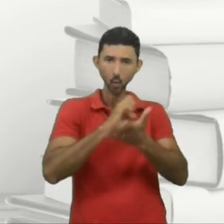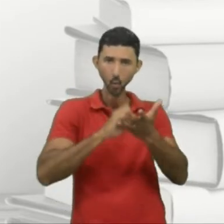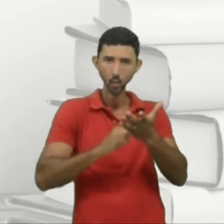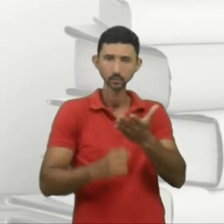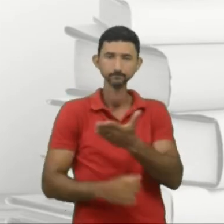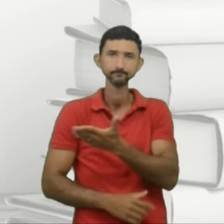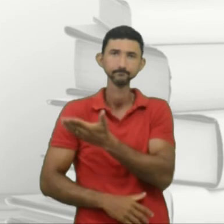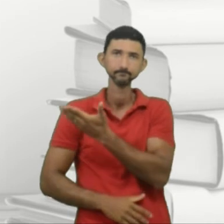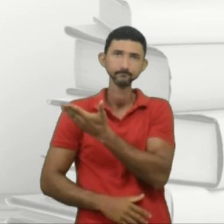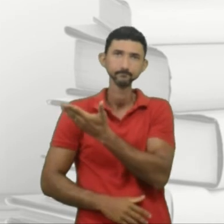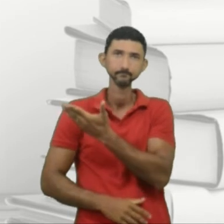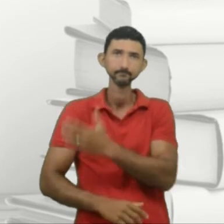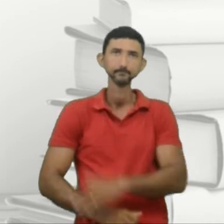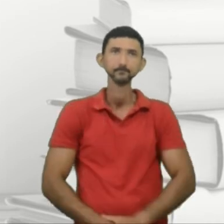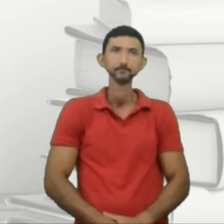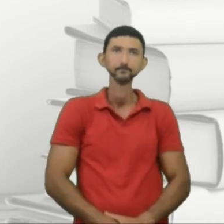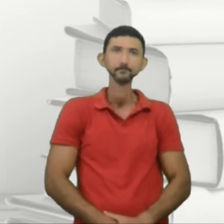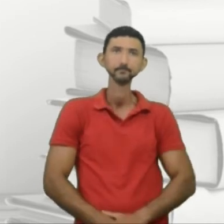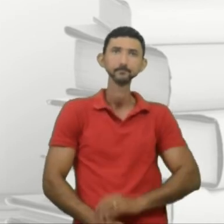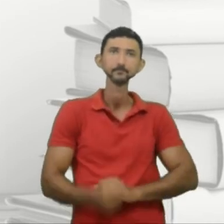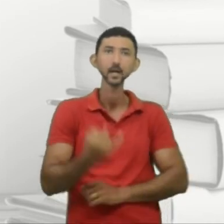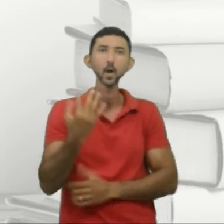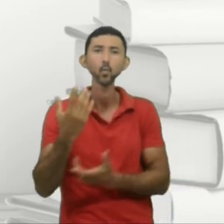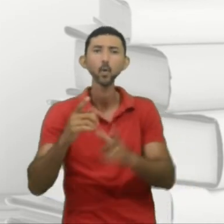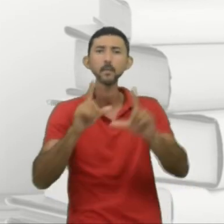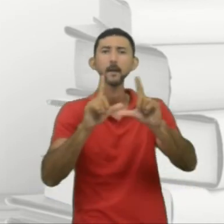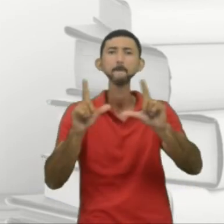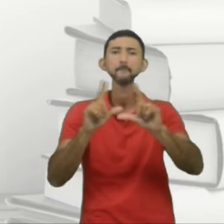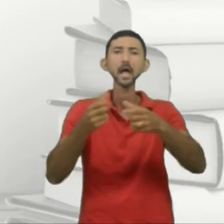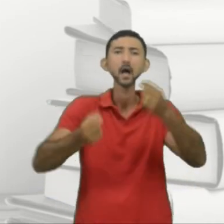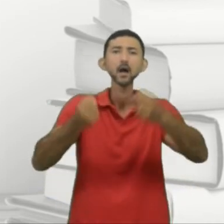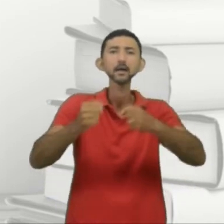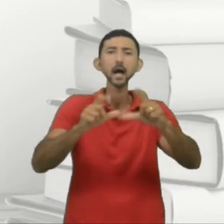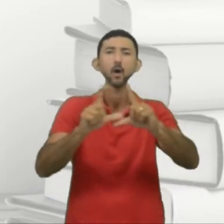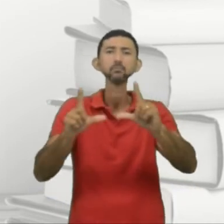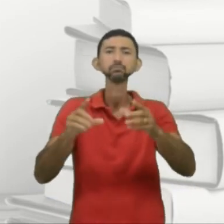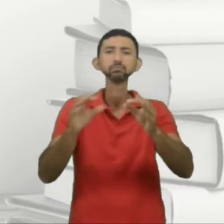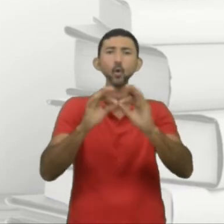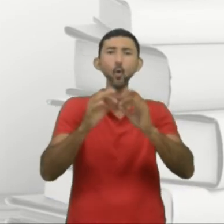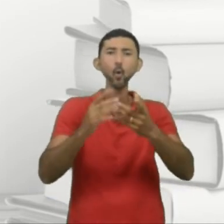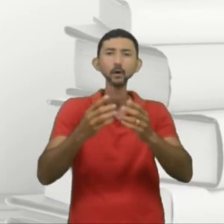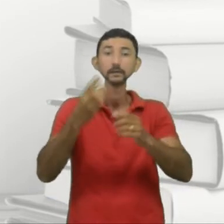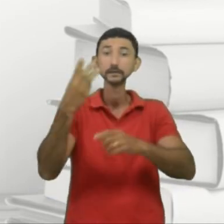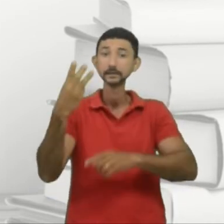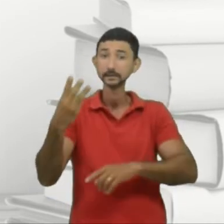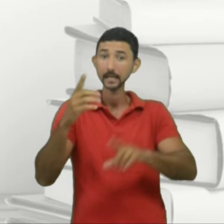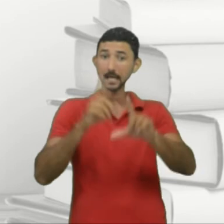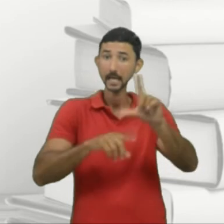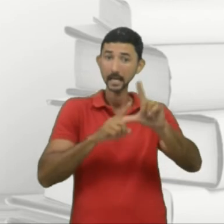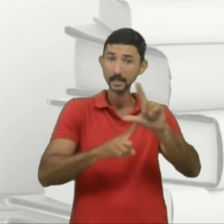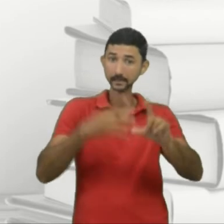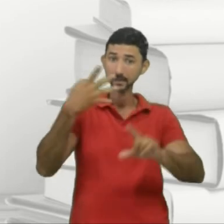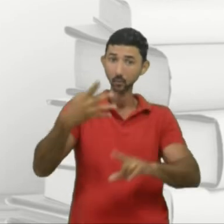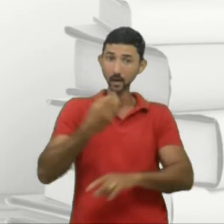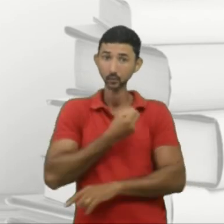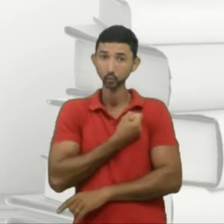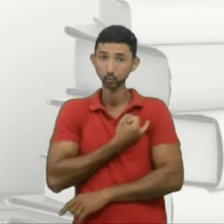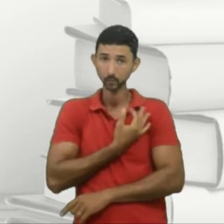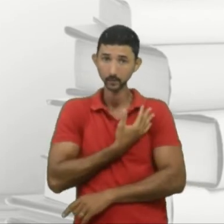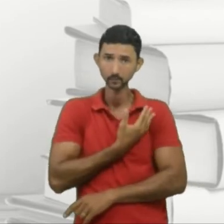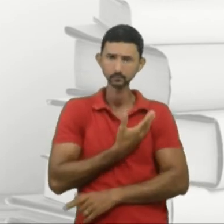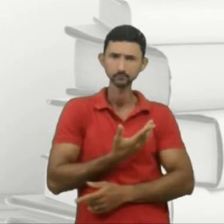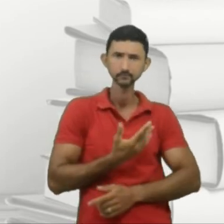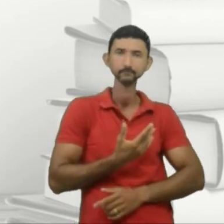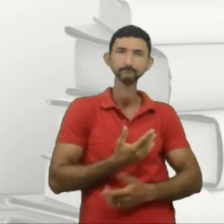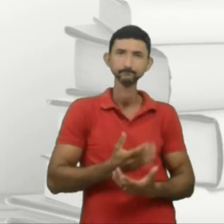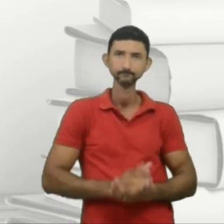encerrar. Quantas são as placas de automóveis que podem ser formadas por 3 letras e 4 algarismos? Opa! Agora